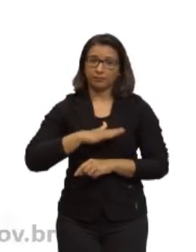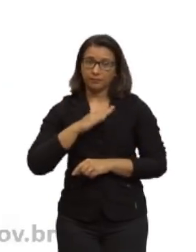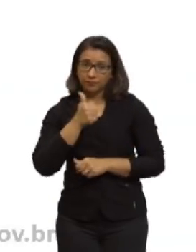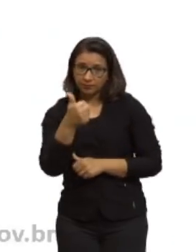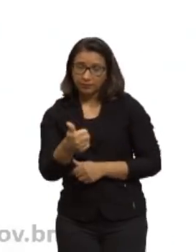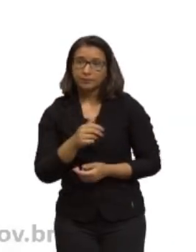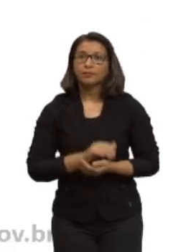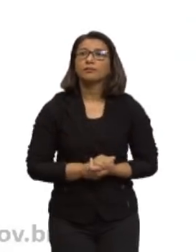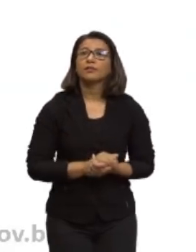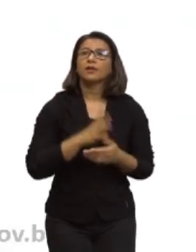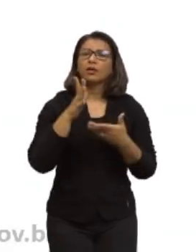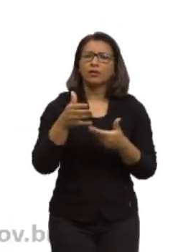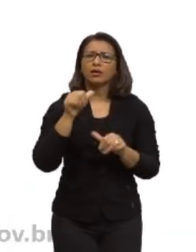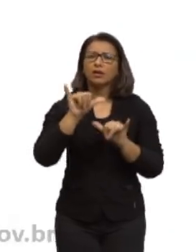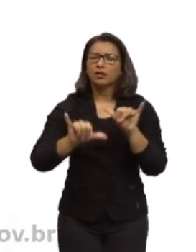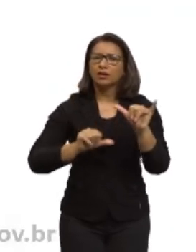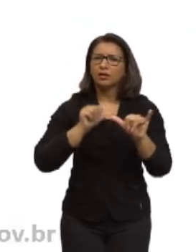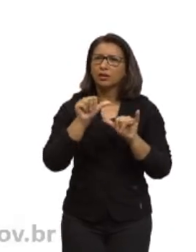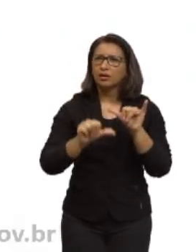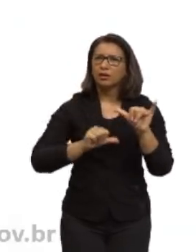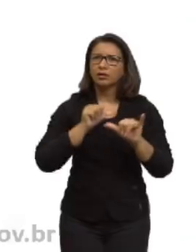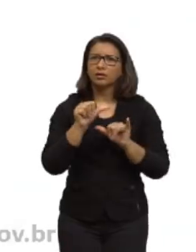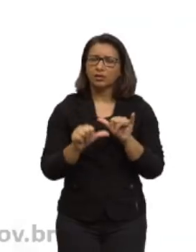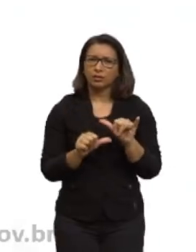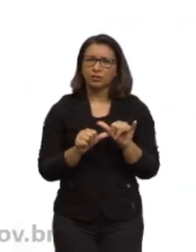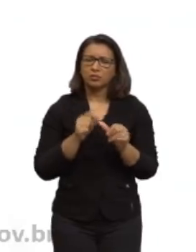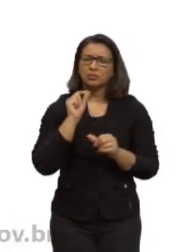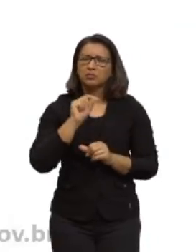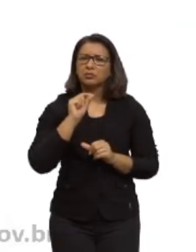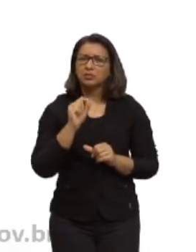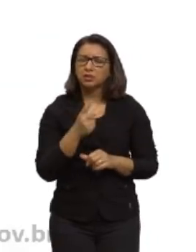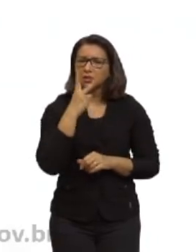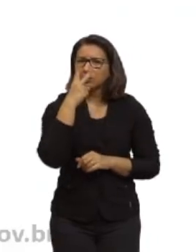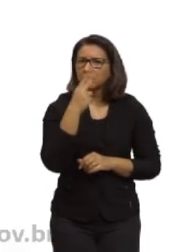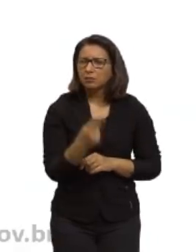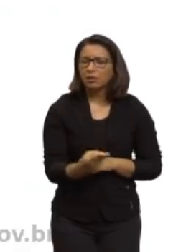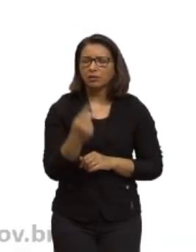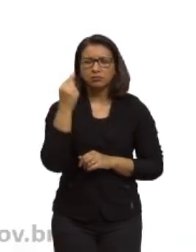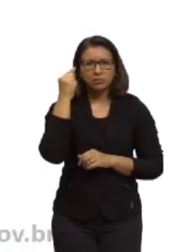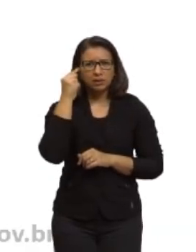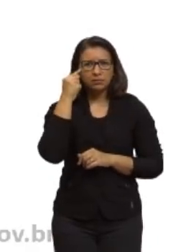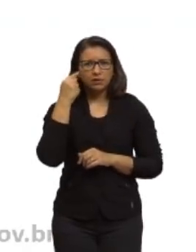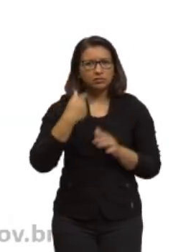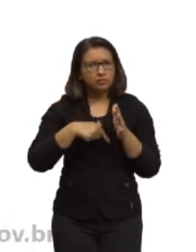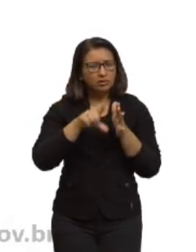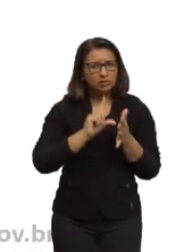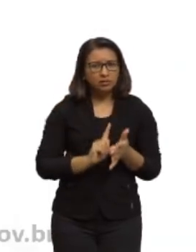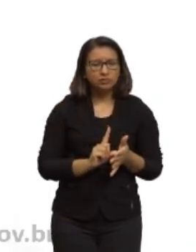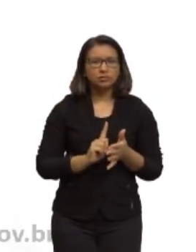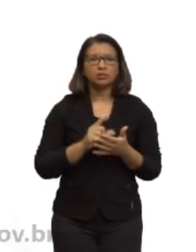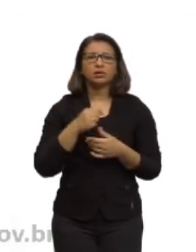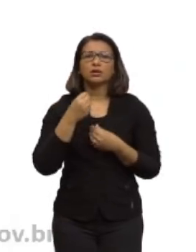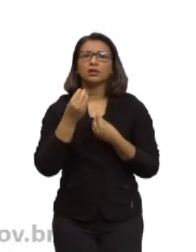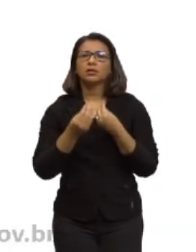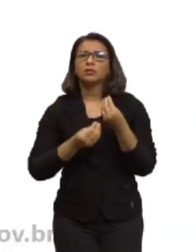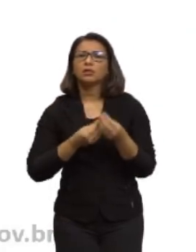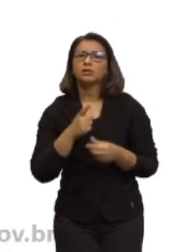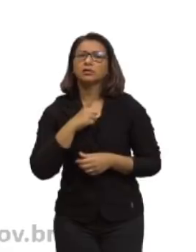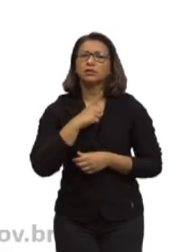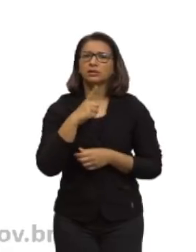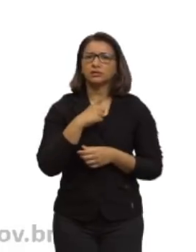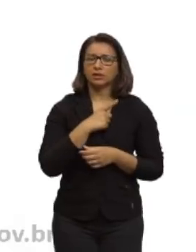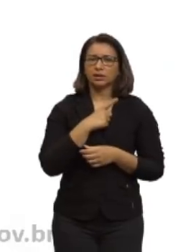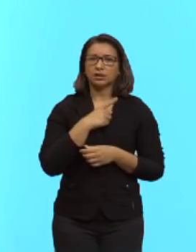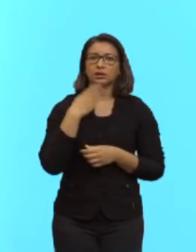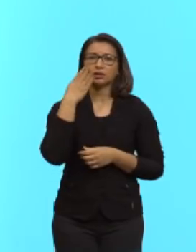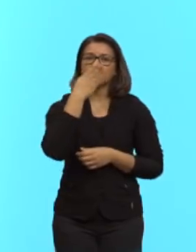o que já nas reações químicas é o mesmo a mesma o mesma linha de raciocínio que a gente tava ó quando eu tenho a